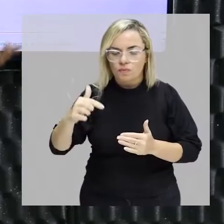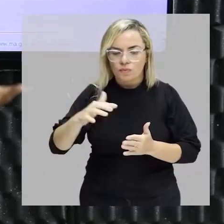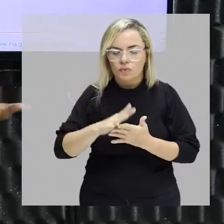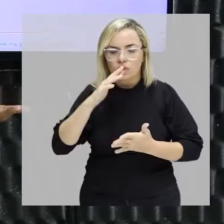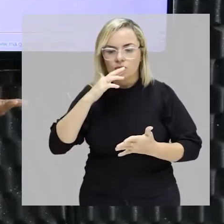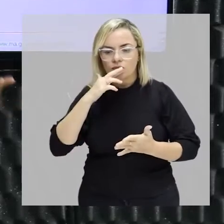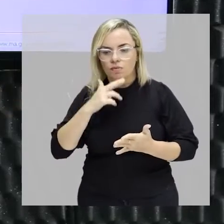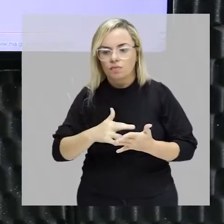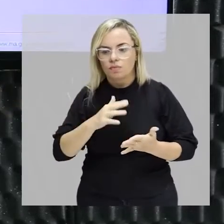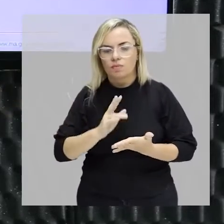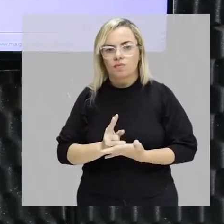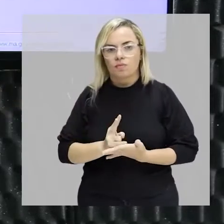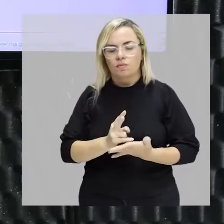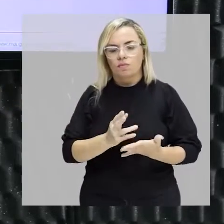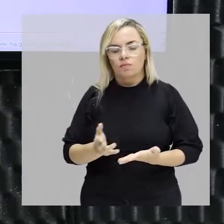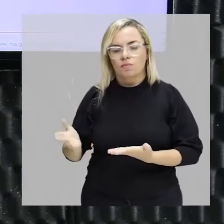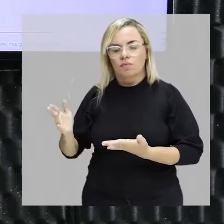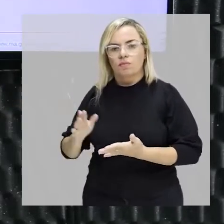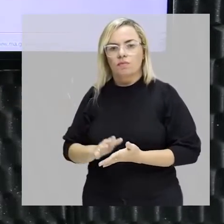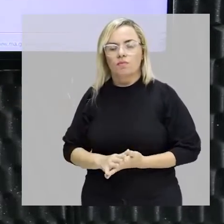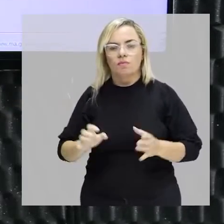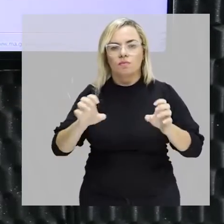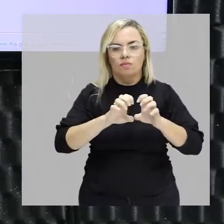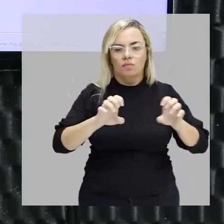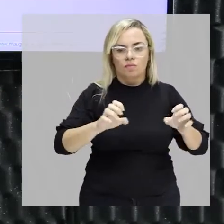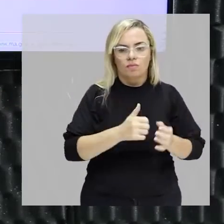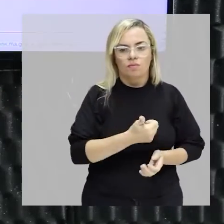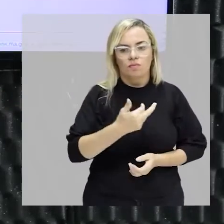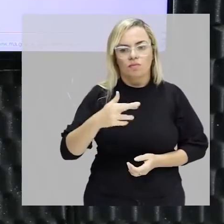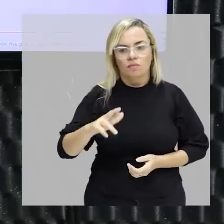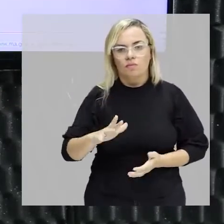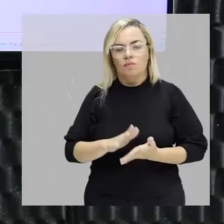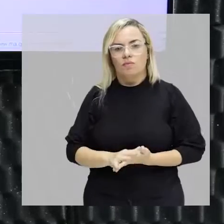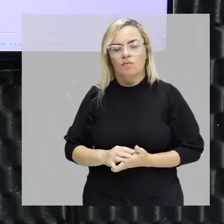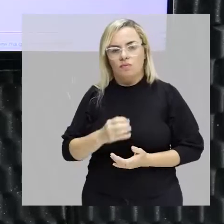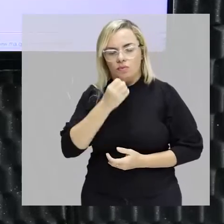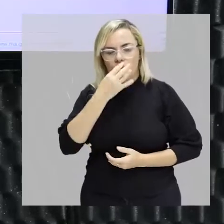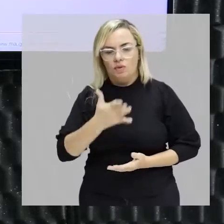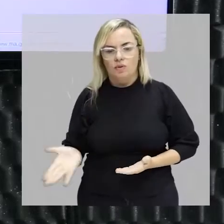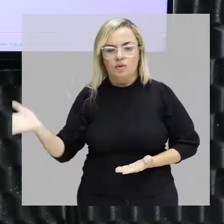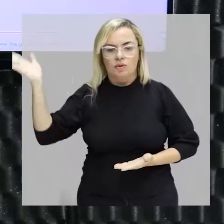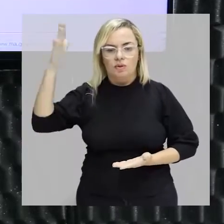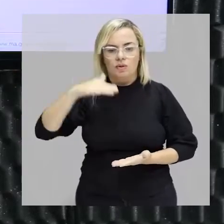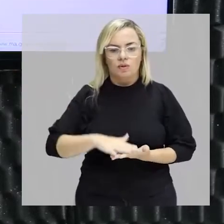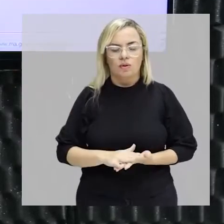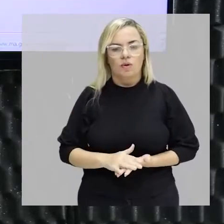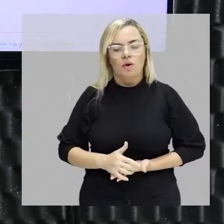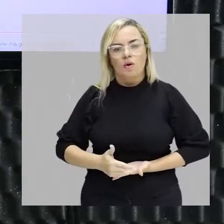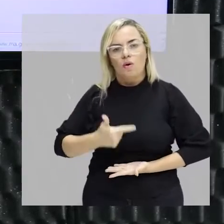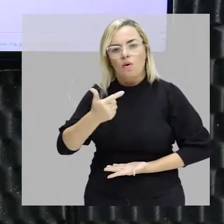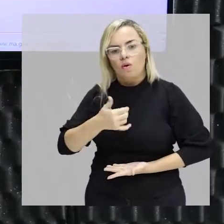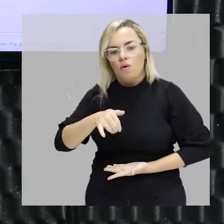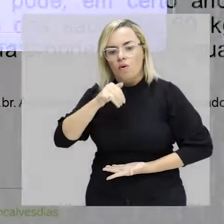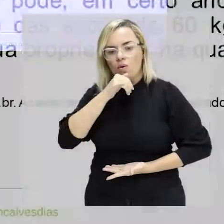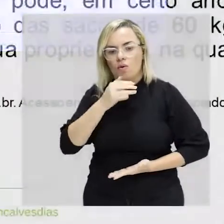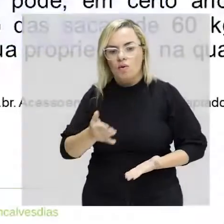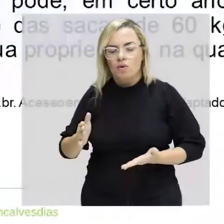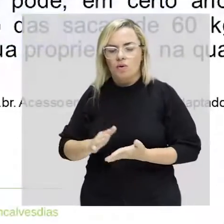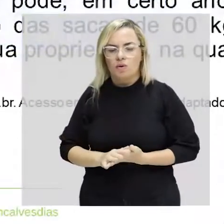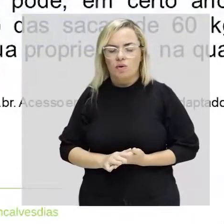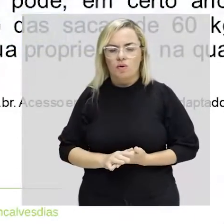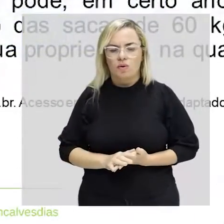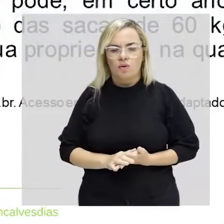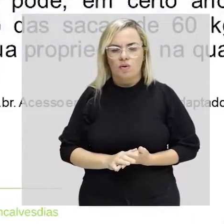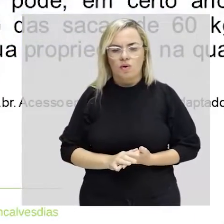vai passar, tá, pela equação do primeiro grau, tá bom? Vamos para o segundo exemplo. Diz o seguinte: por